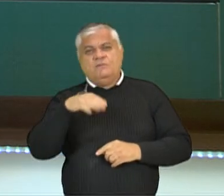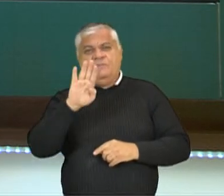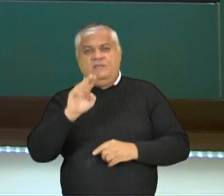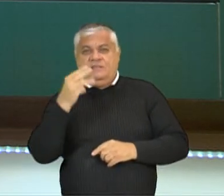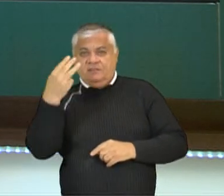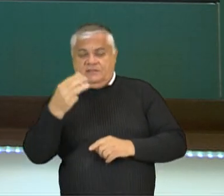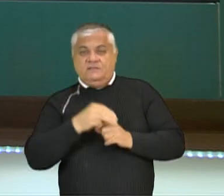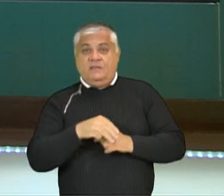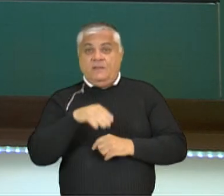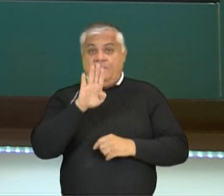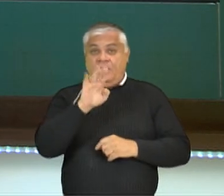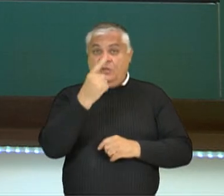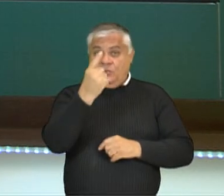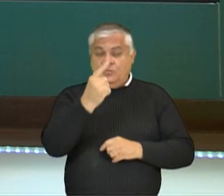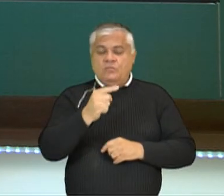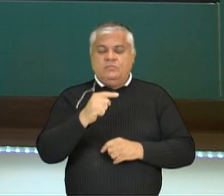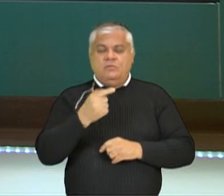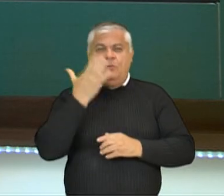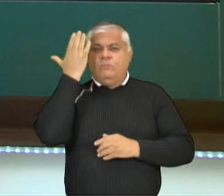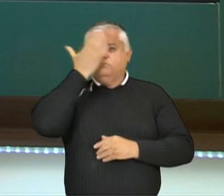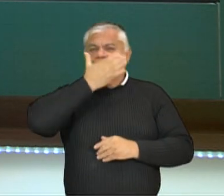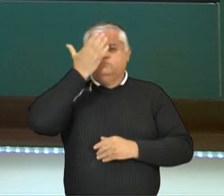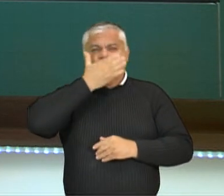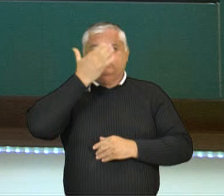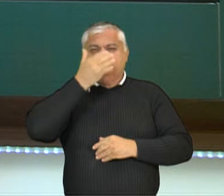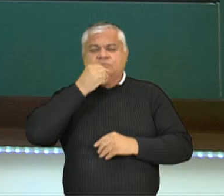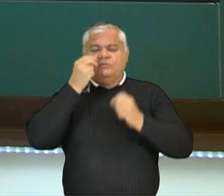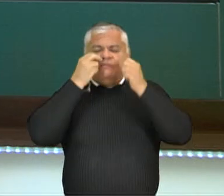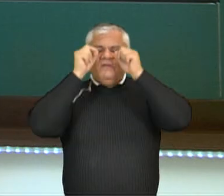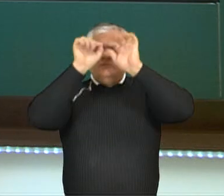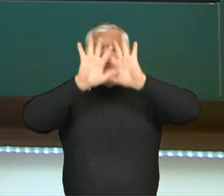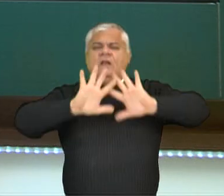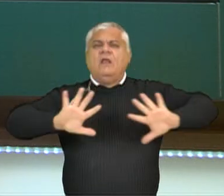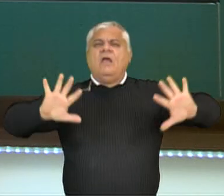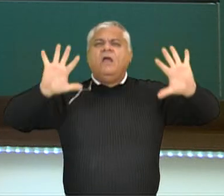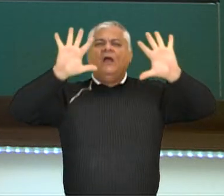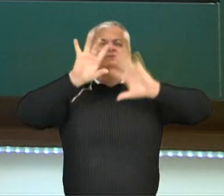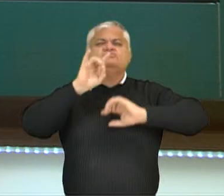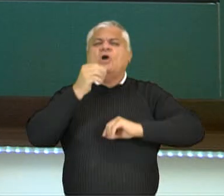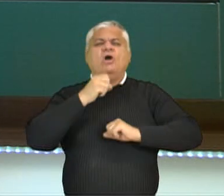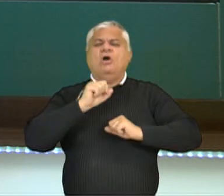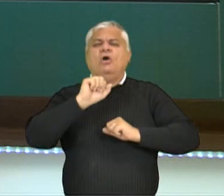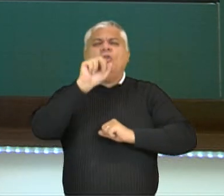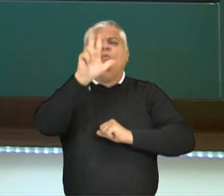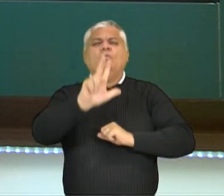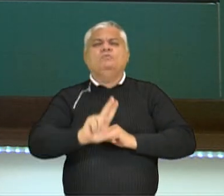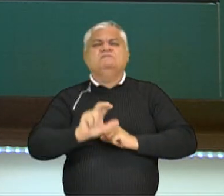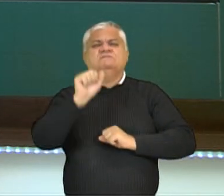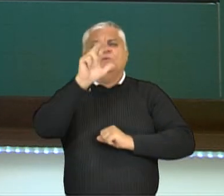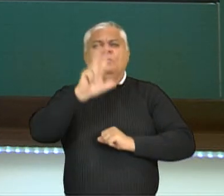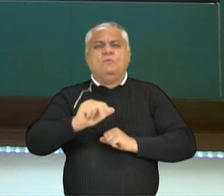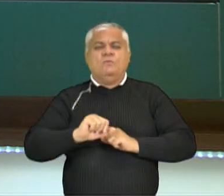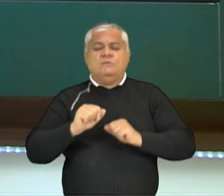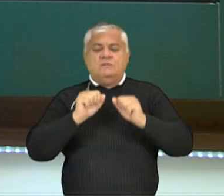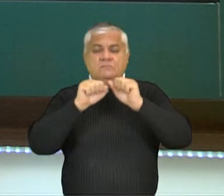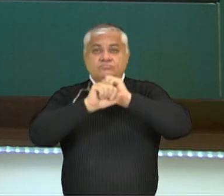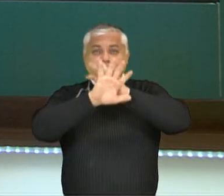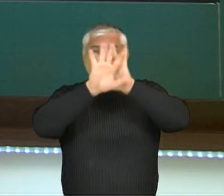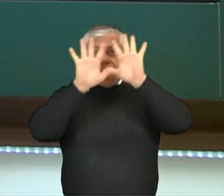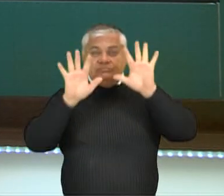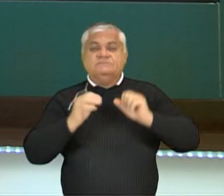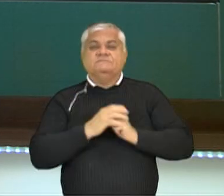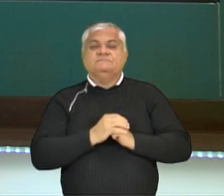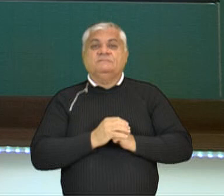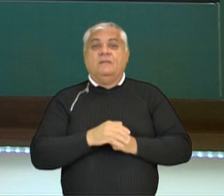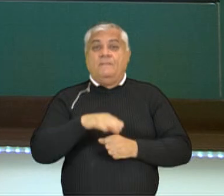são cegos totais ou com percepção de luz. Então, quanto menor o número, maior o